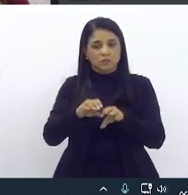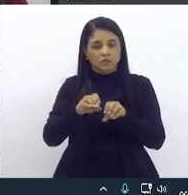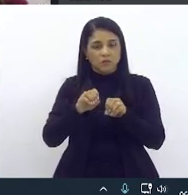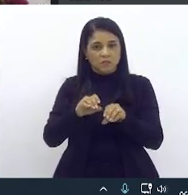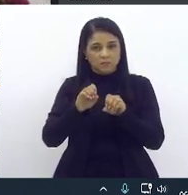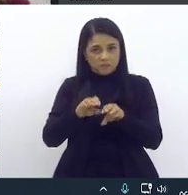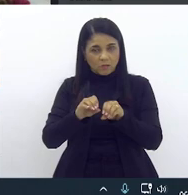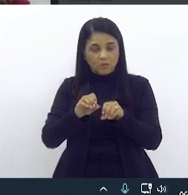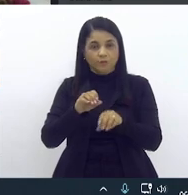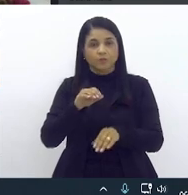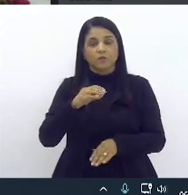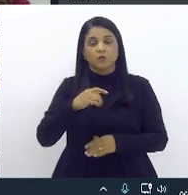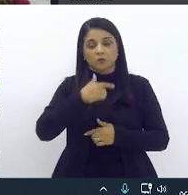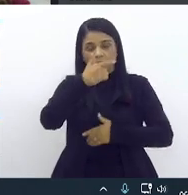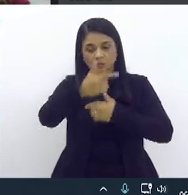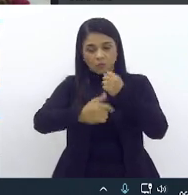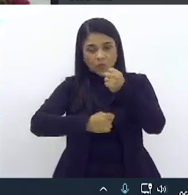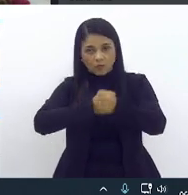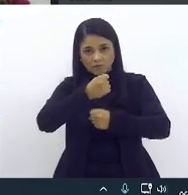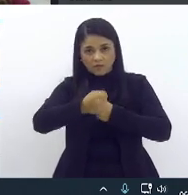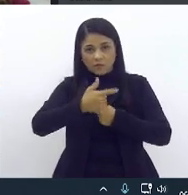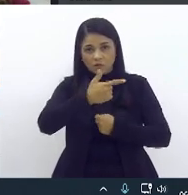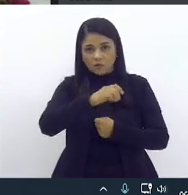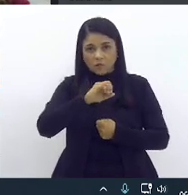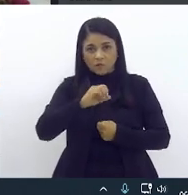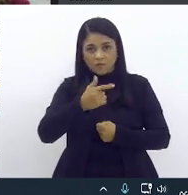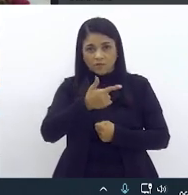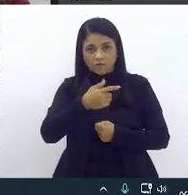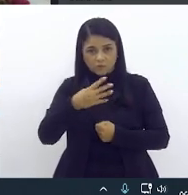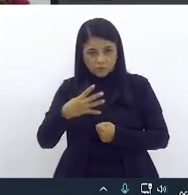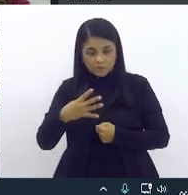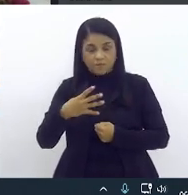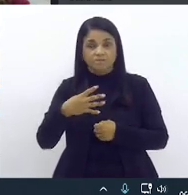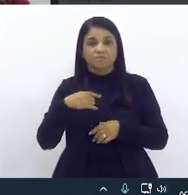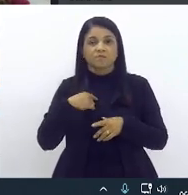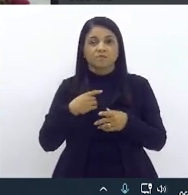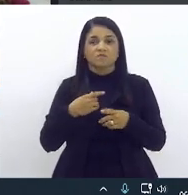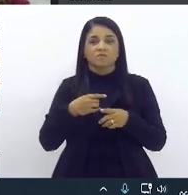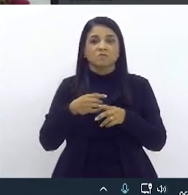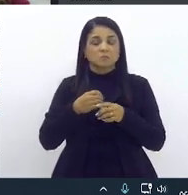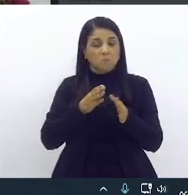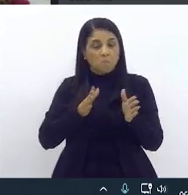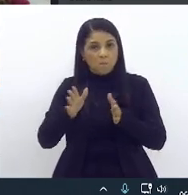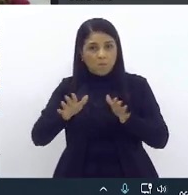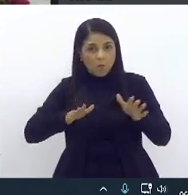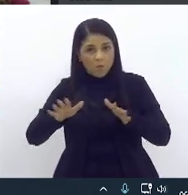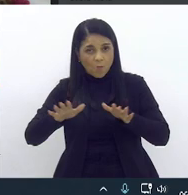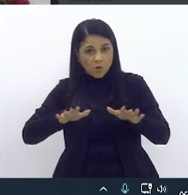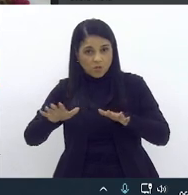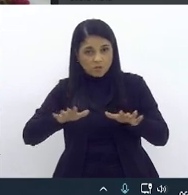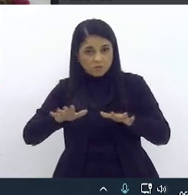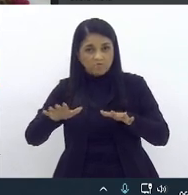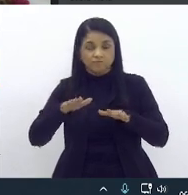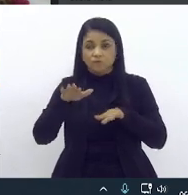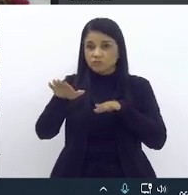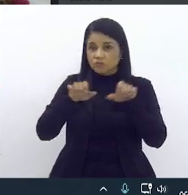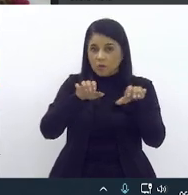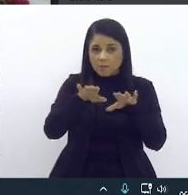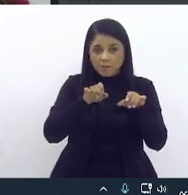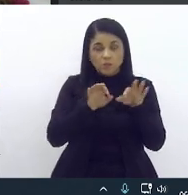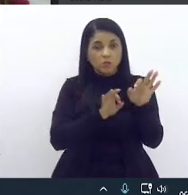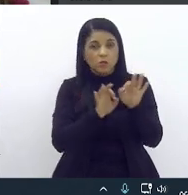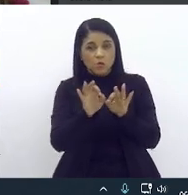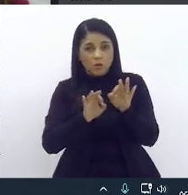vou me ater a essa questão porque nós estamos mobilizando, convocando, organizando